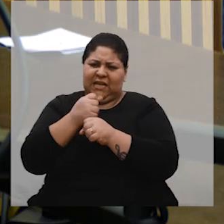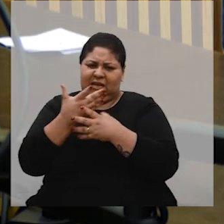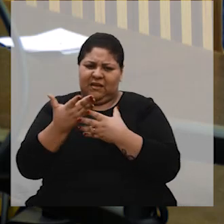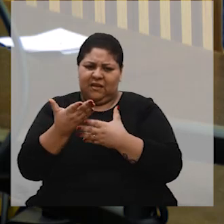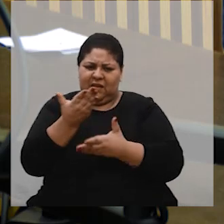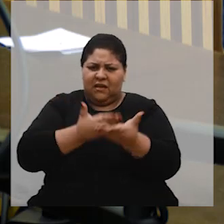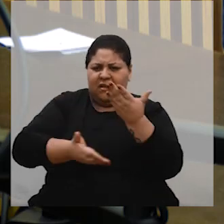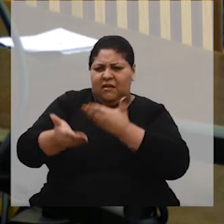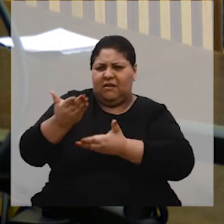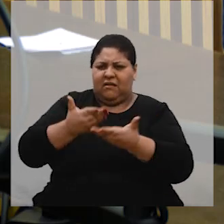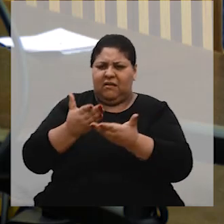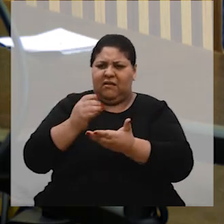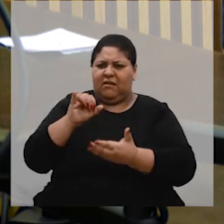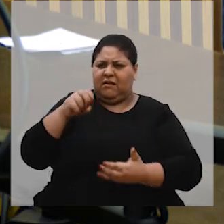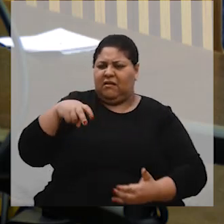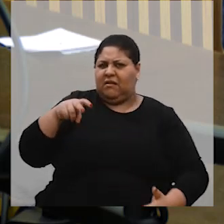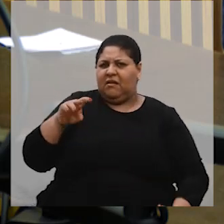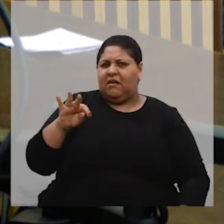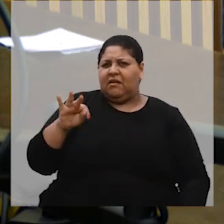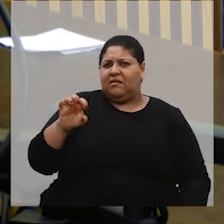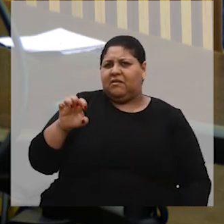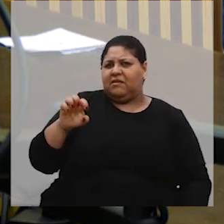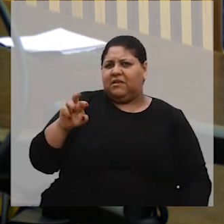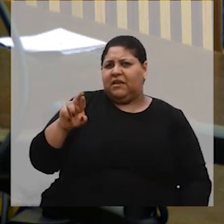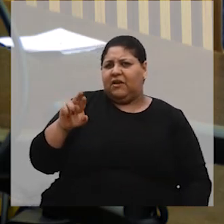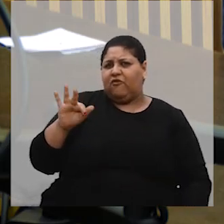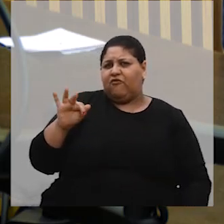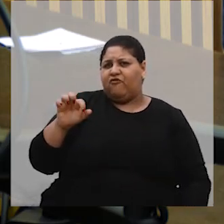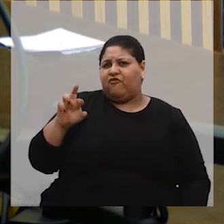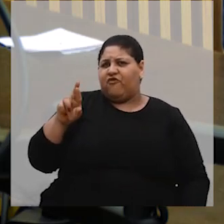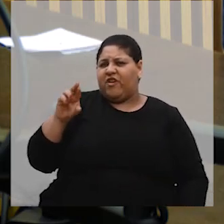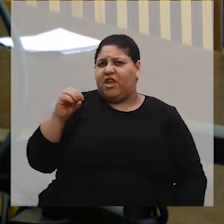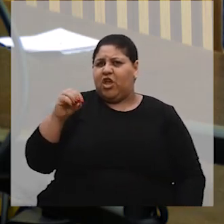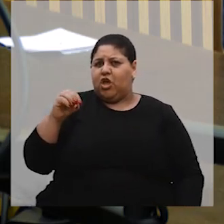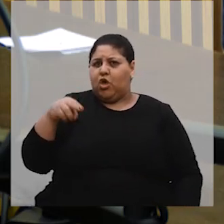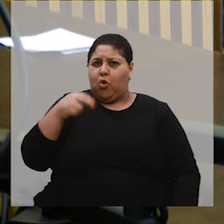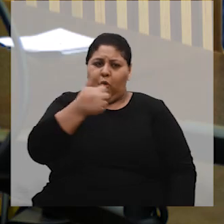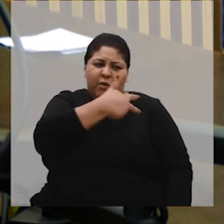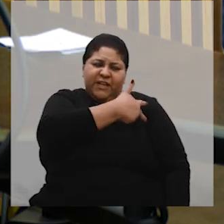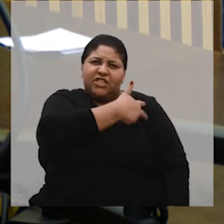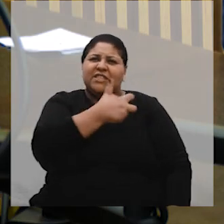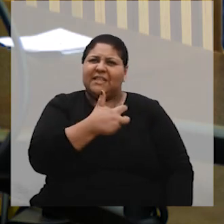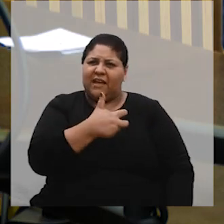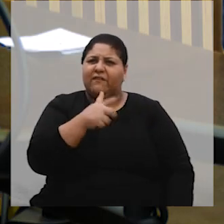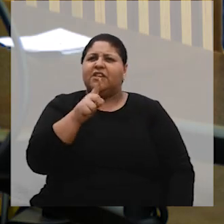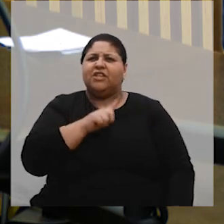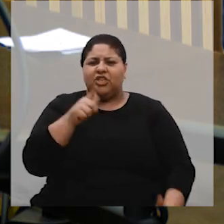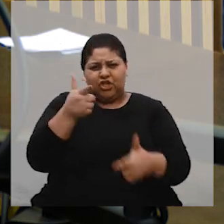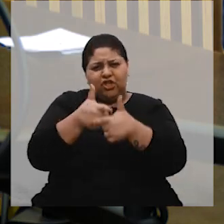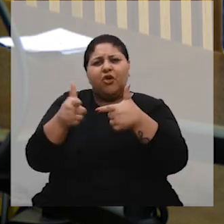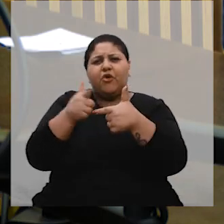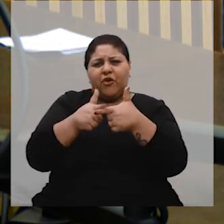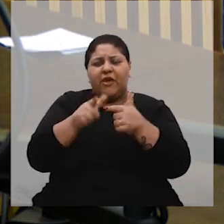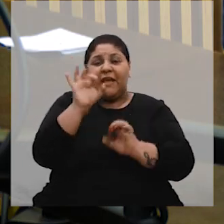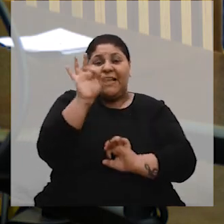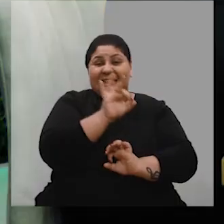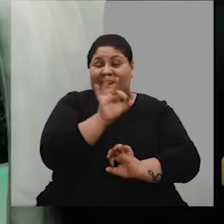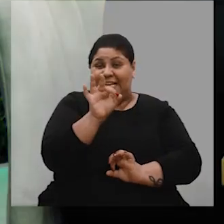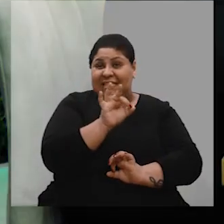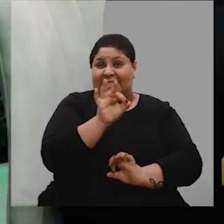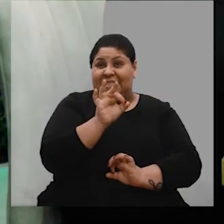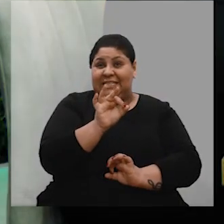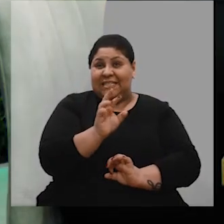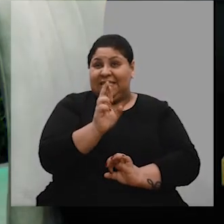Antigamente o tratamento era com interferon, que eram medicações injetáveis com muitos efeitos colaterais e que a taxa de